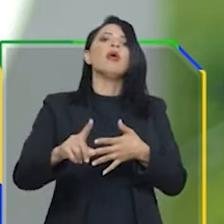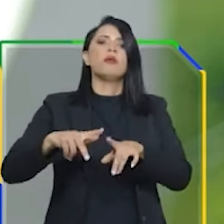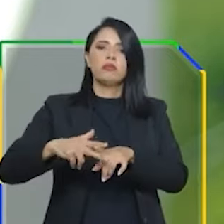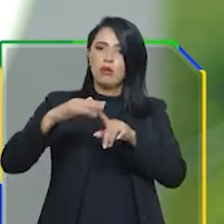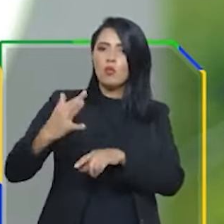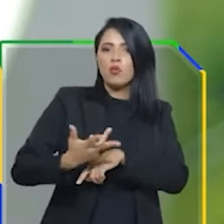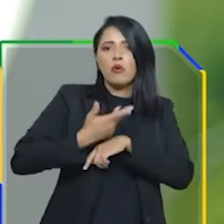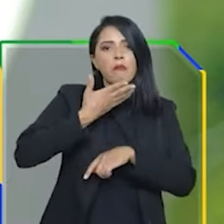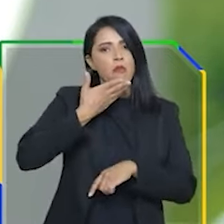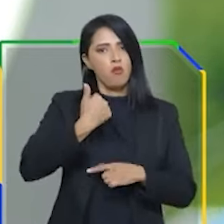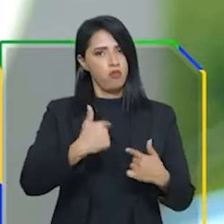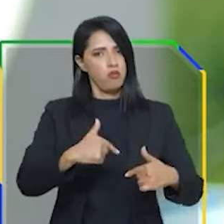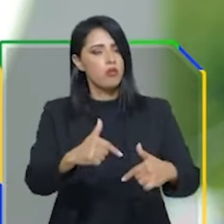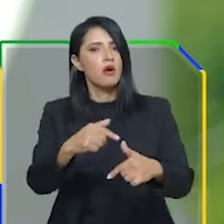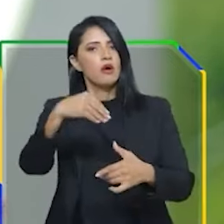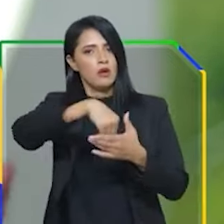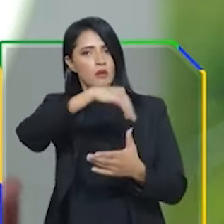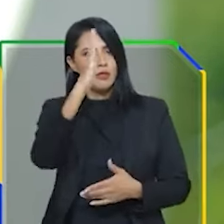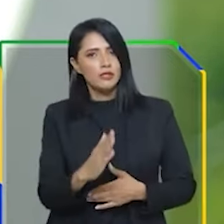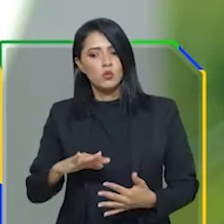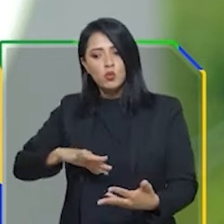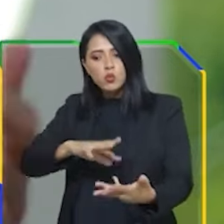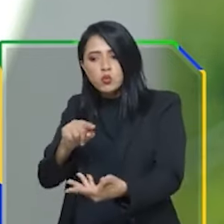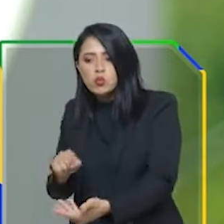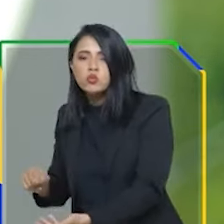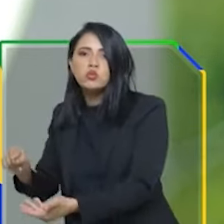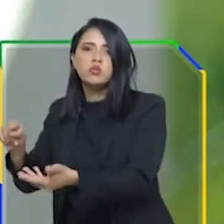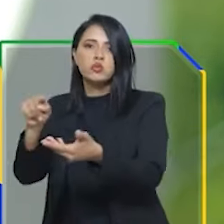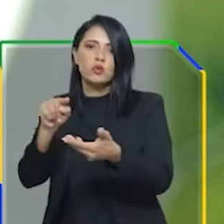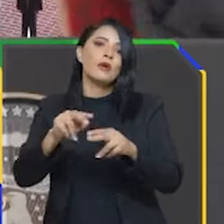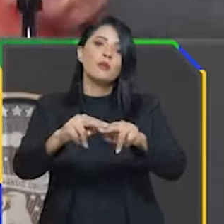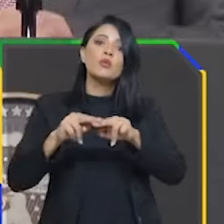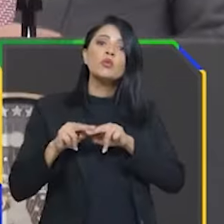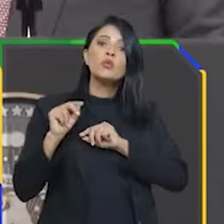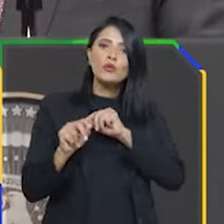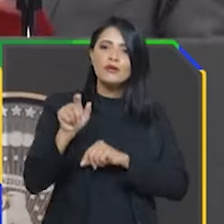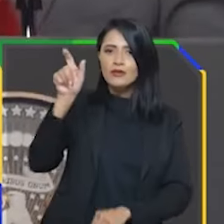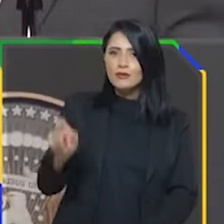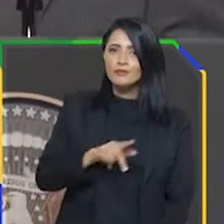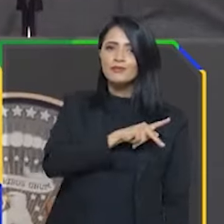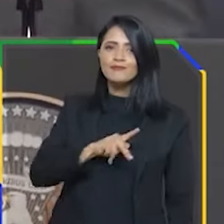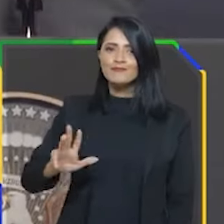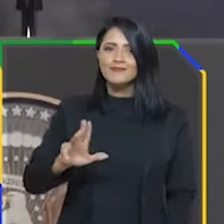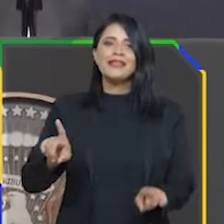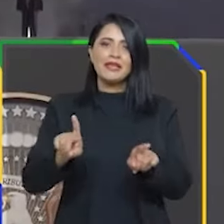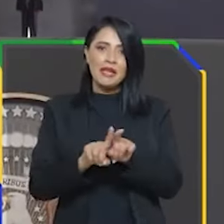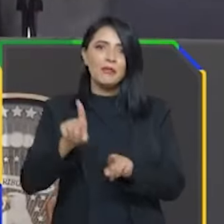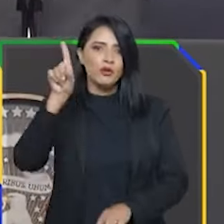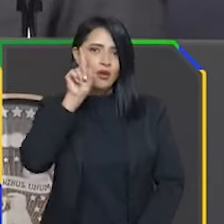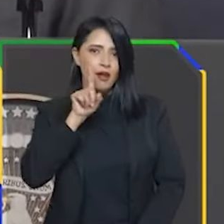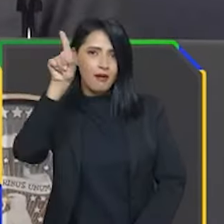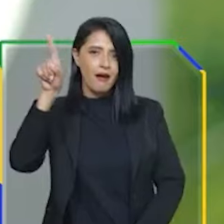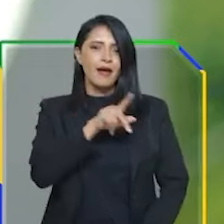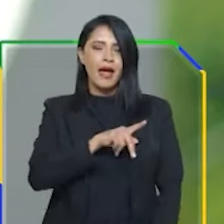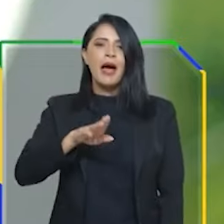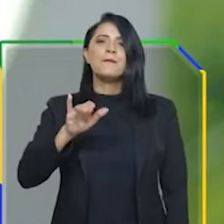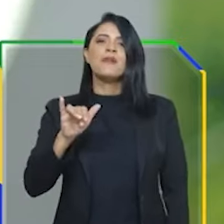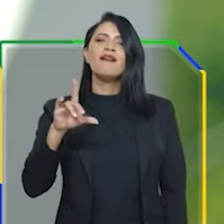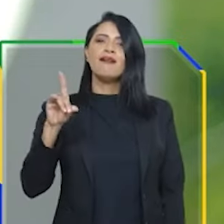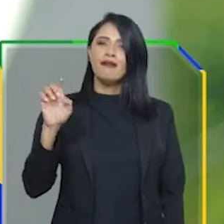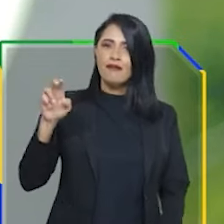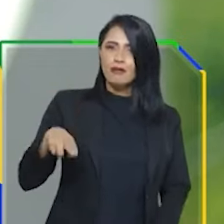a precarização do trabalho no Brasil e em todas partes do mundo por isso o presidente Lula e o presidente dos Estados Unidos